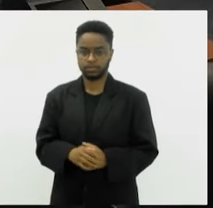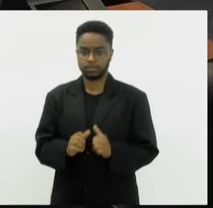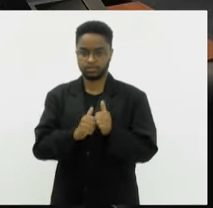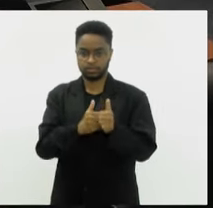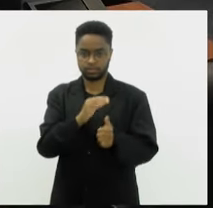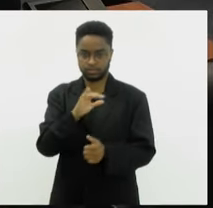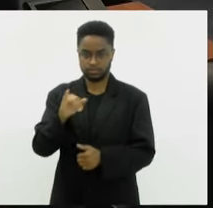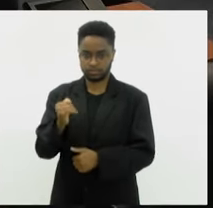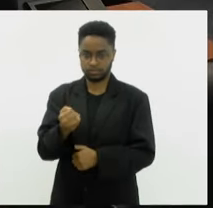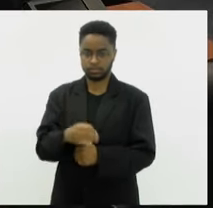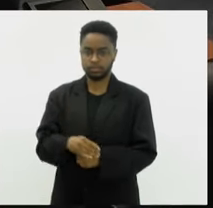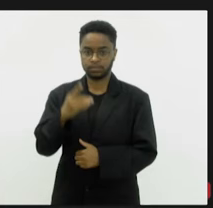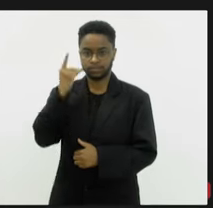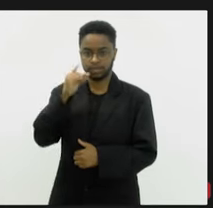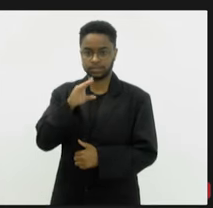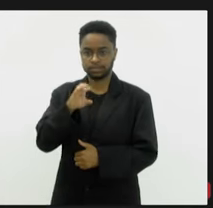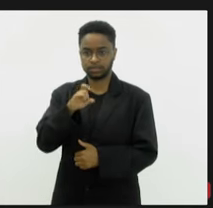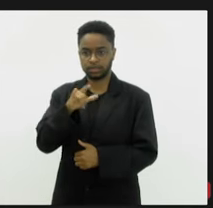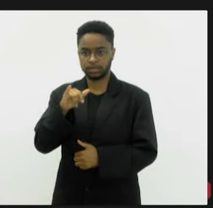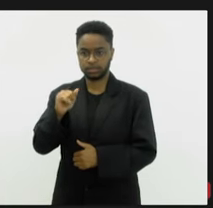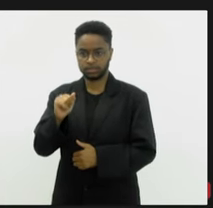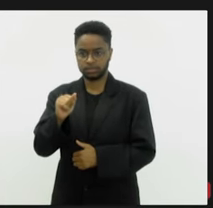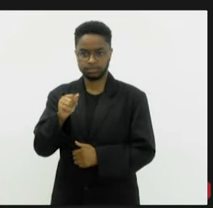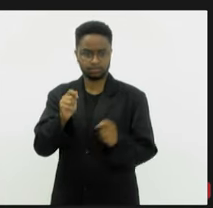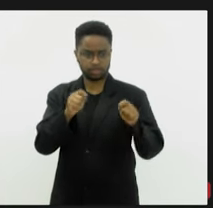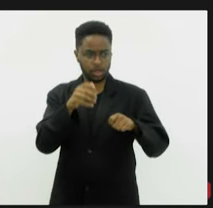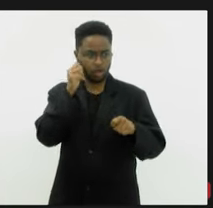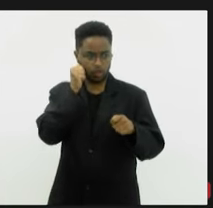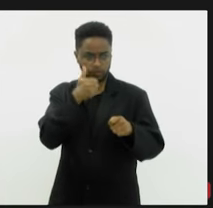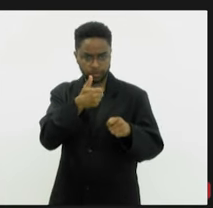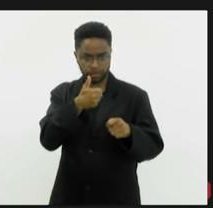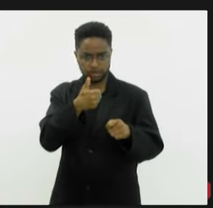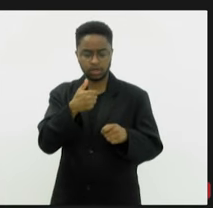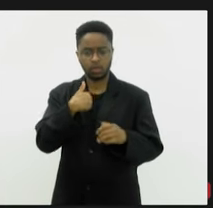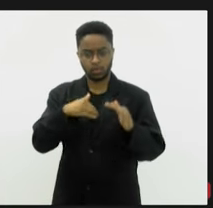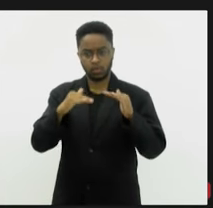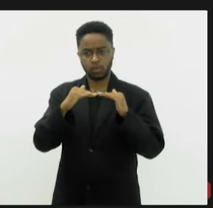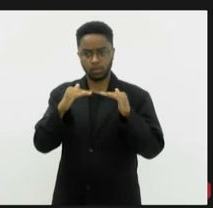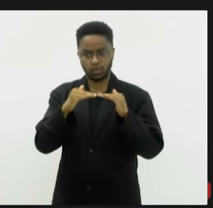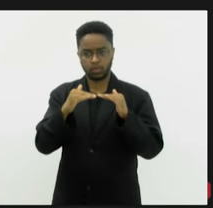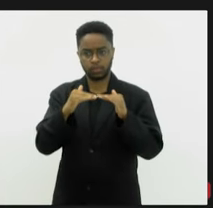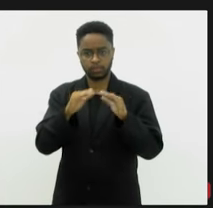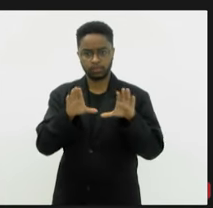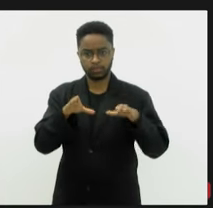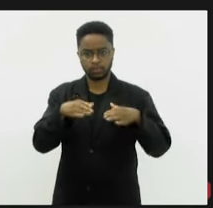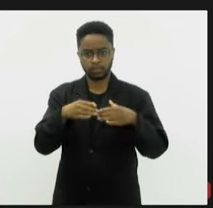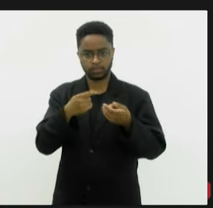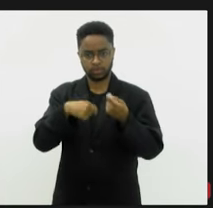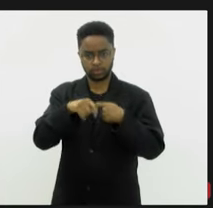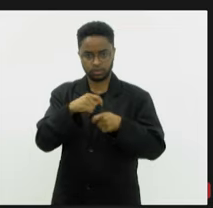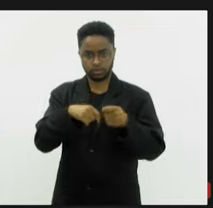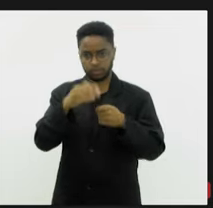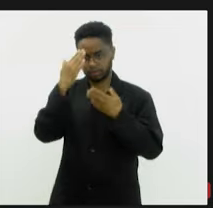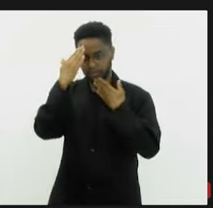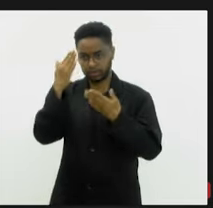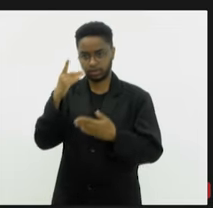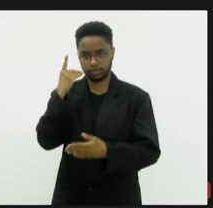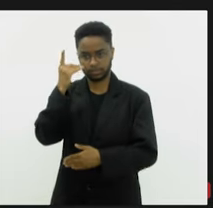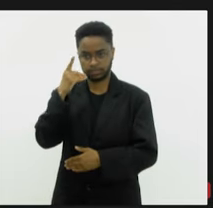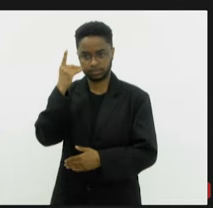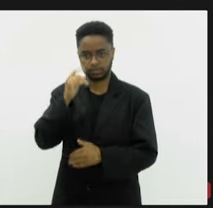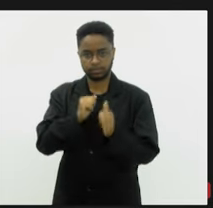Deputada Célia, por favor. Presidente, está bem? Estou ouvindo. É favorável pela Comissão de Economia. Muito obrigado,